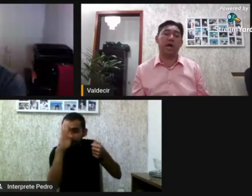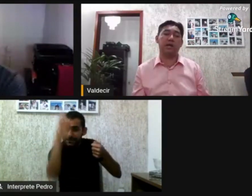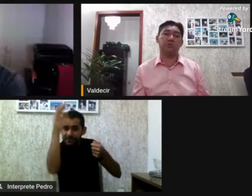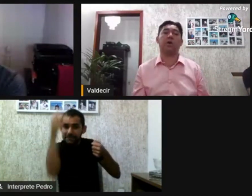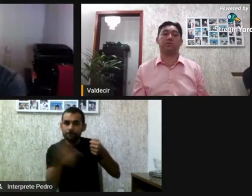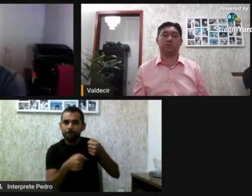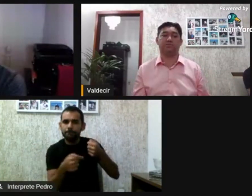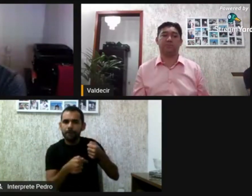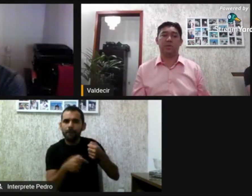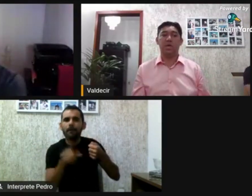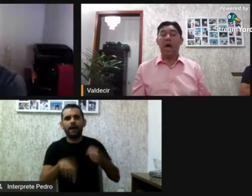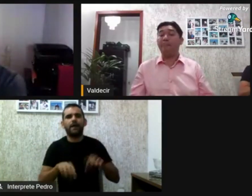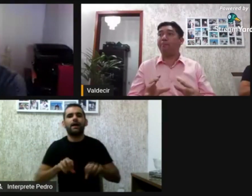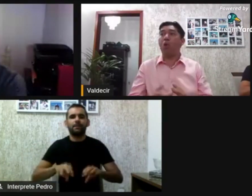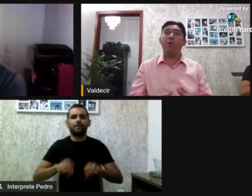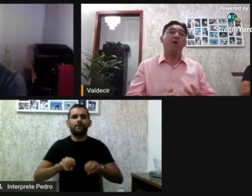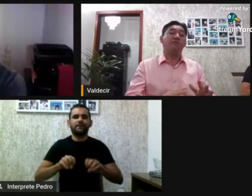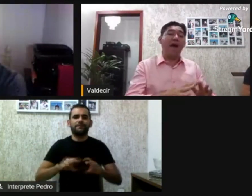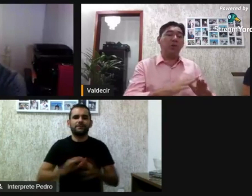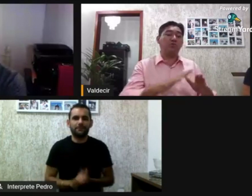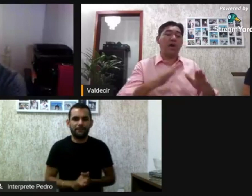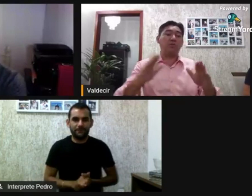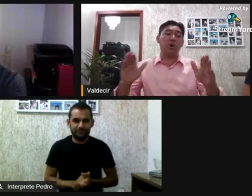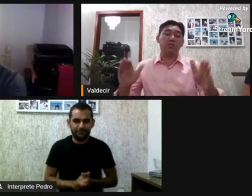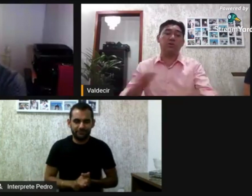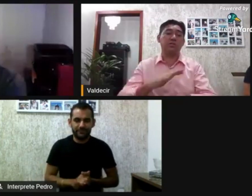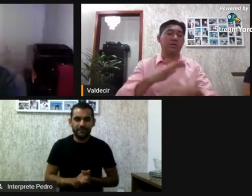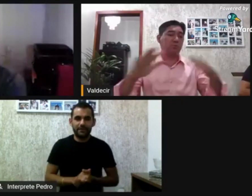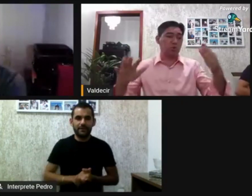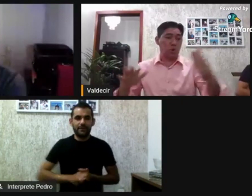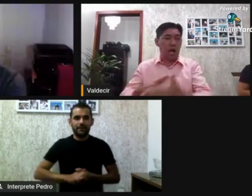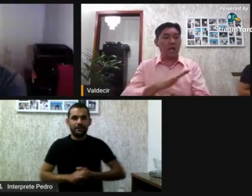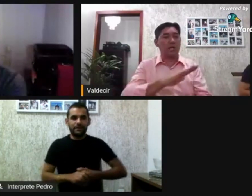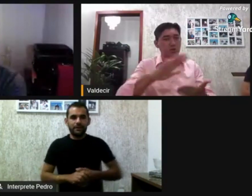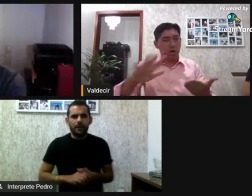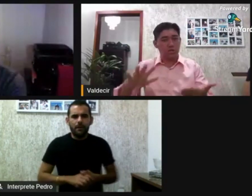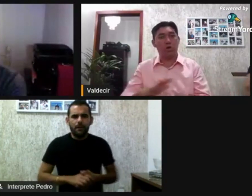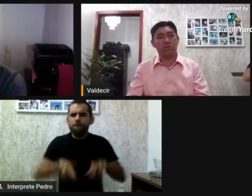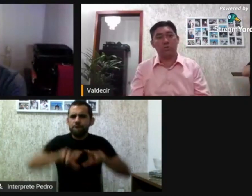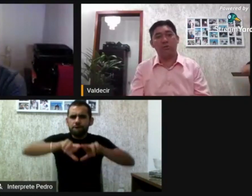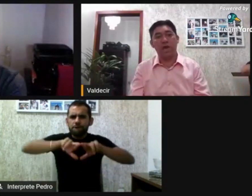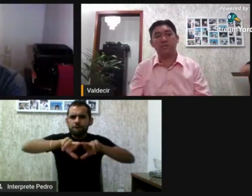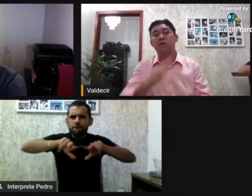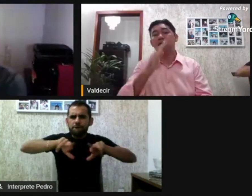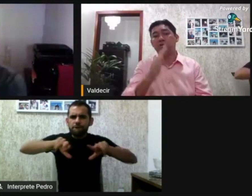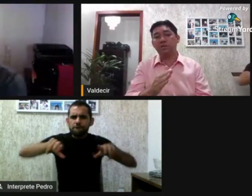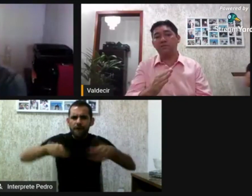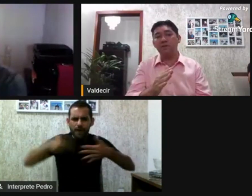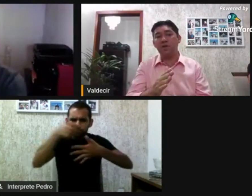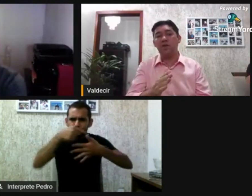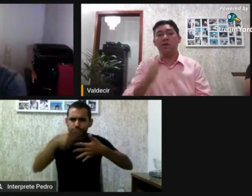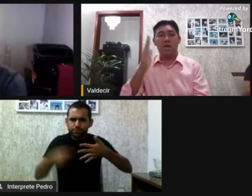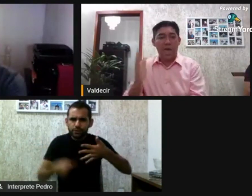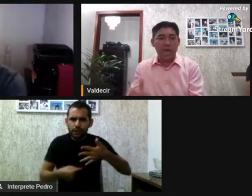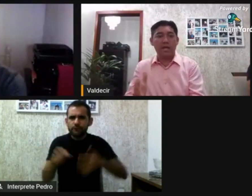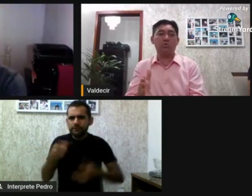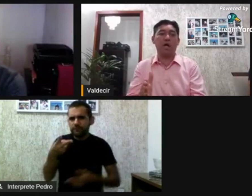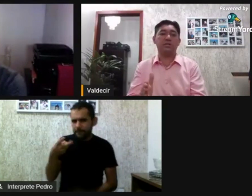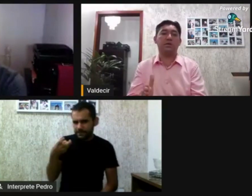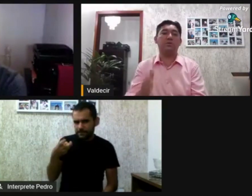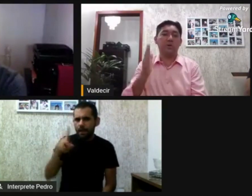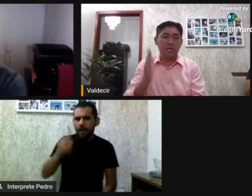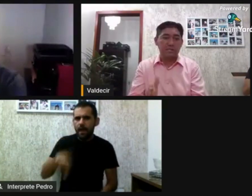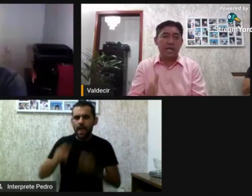a base de tudo isso está na educação. Vários fatores que nós iremos tocar aqui durante a nossa conversa, você vai ver, é